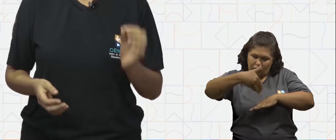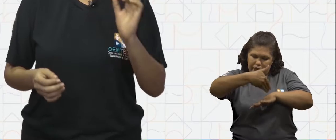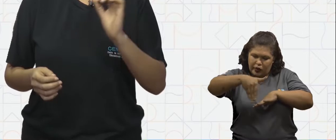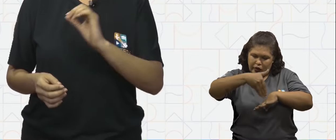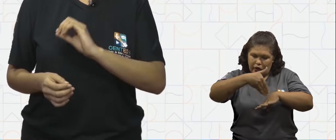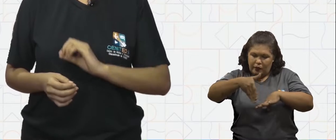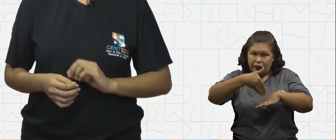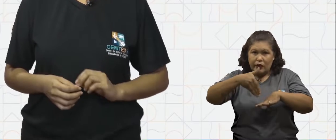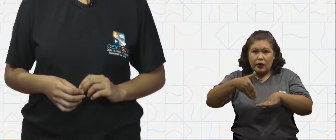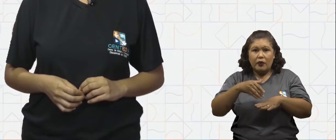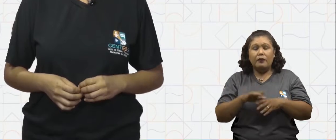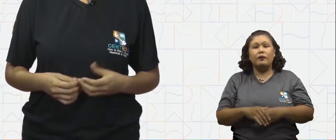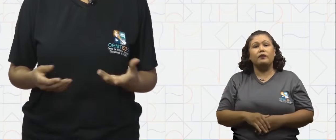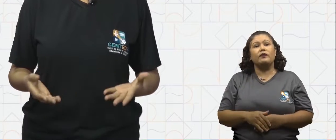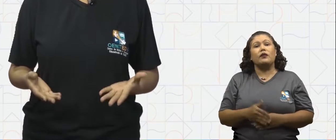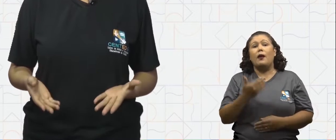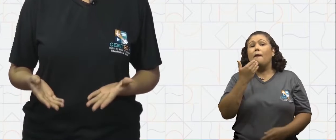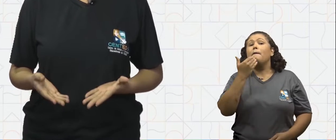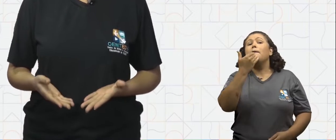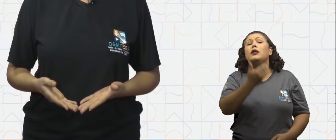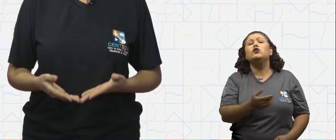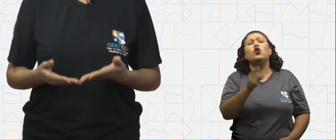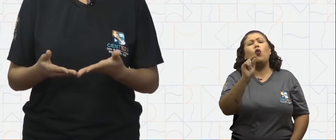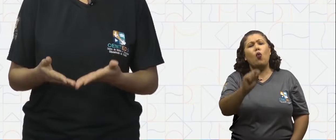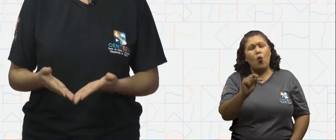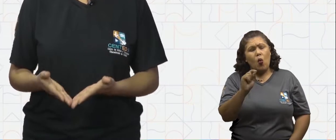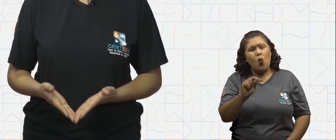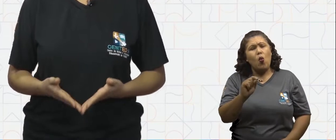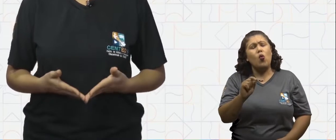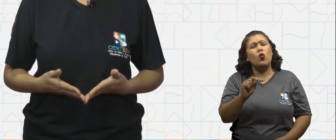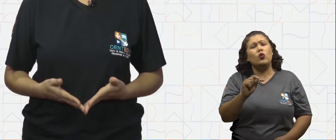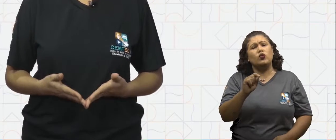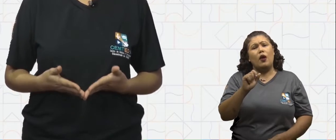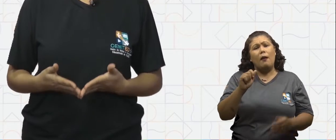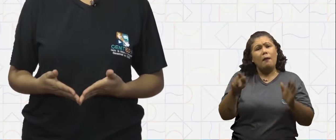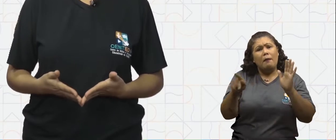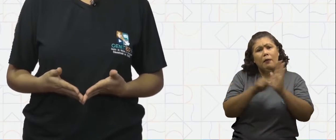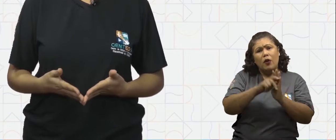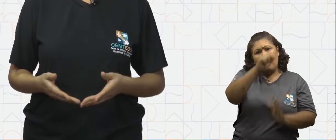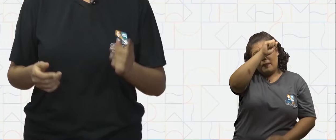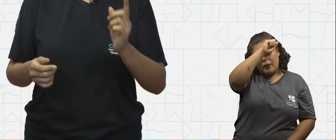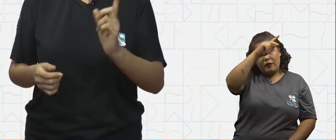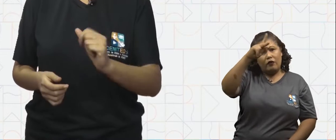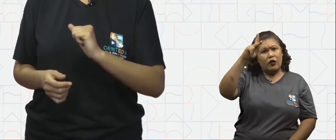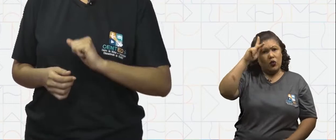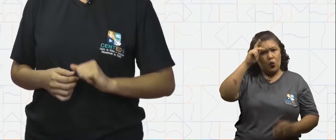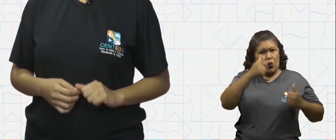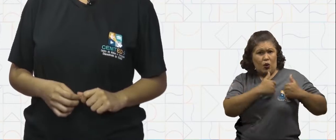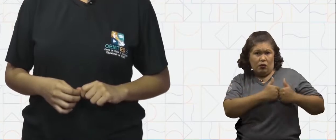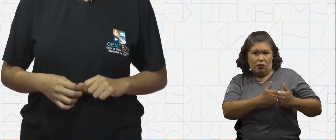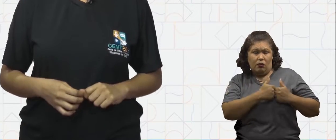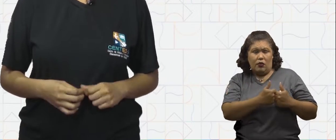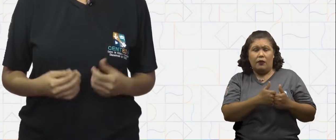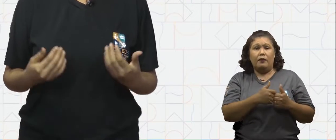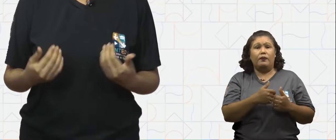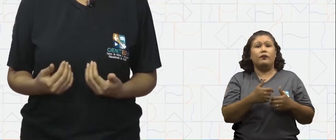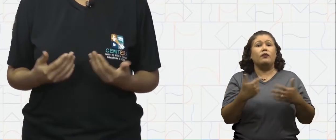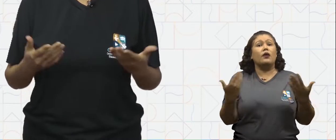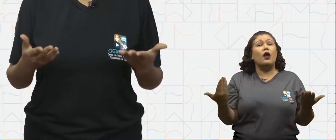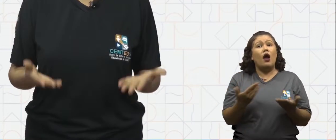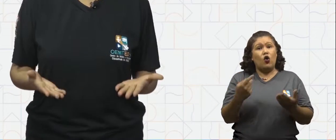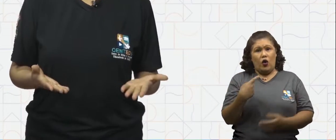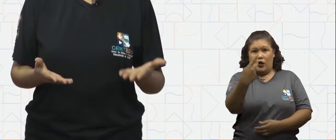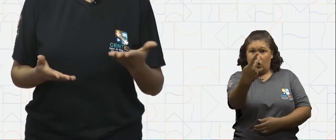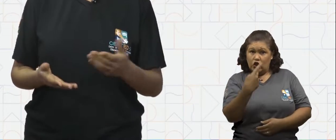possível. Com certeza, o pedido deve ser feito para algum órgão da prefeitura, está bem? Meu querido aluno, eu